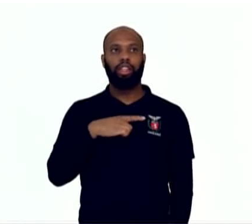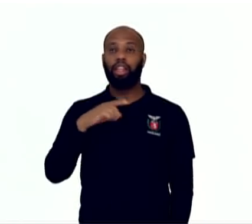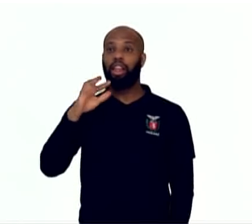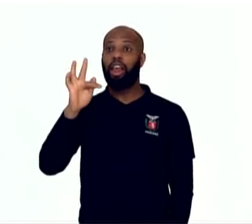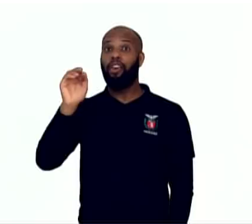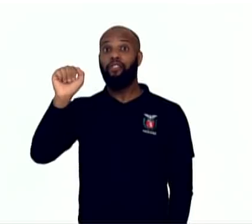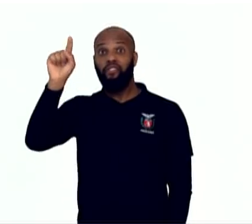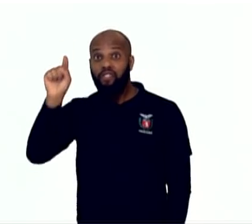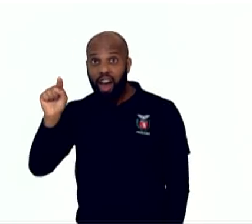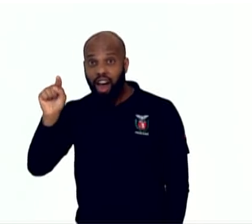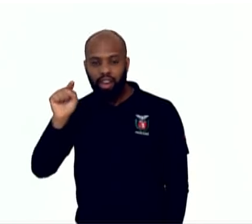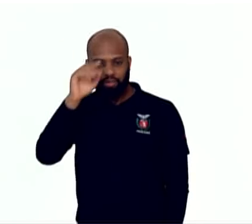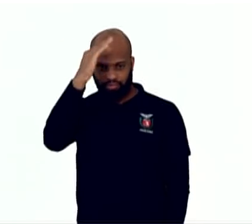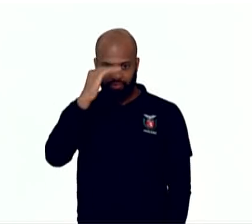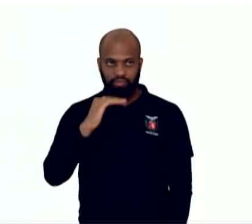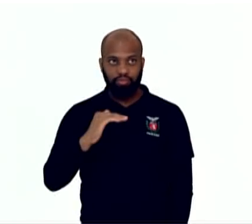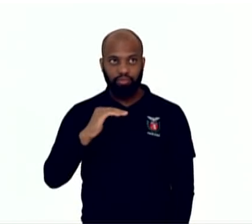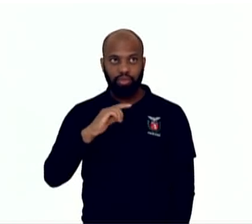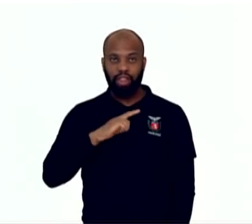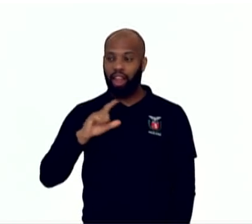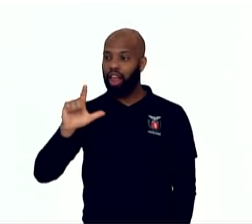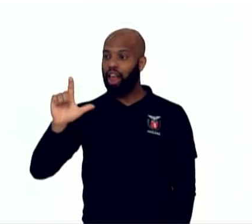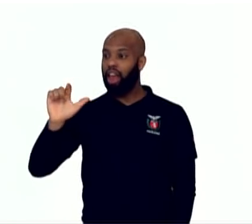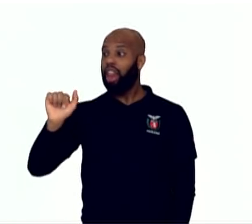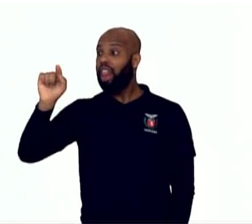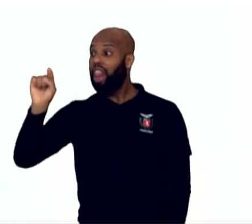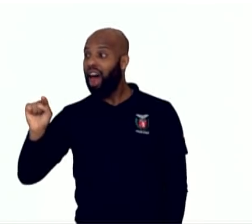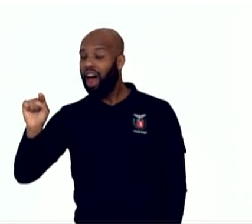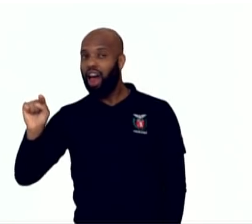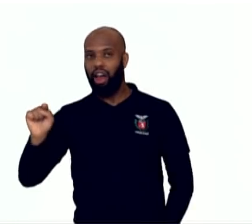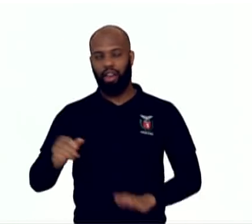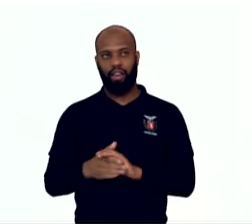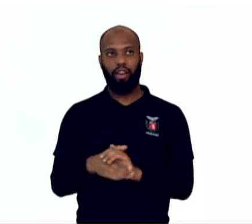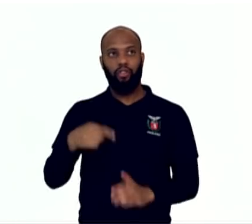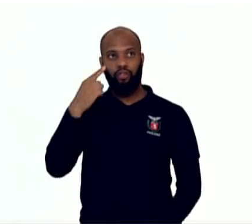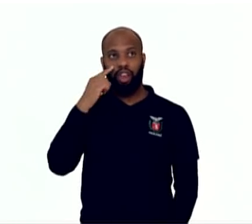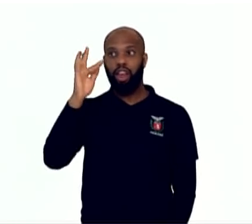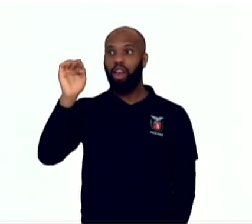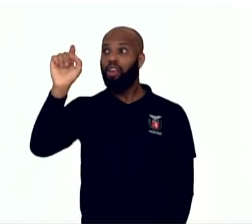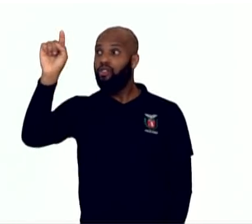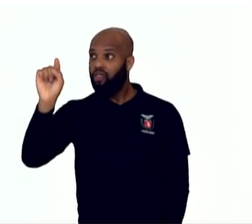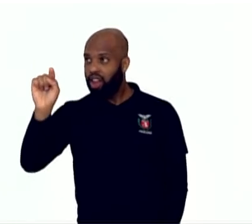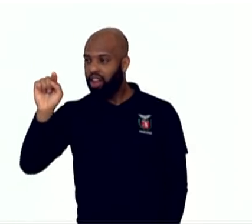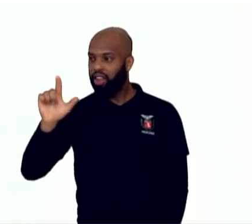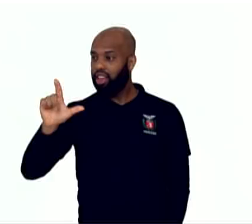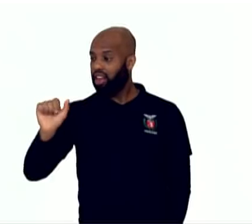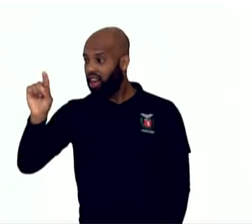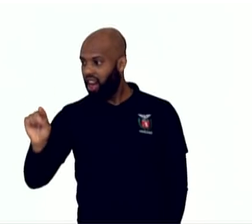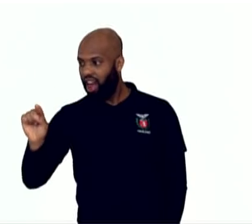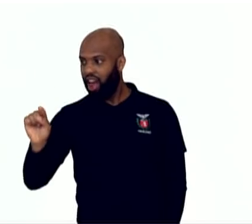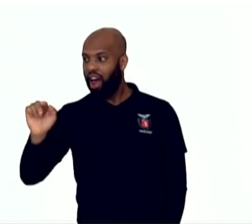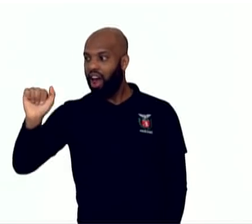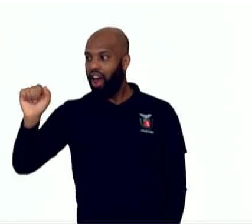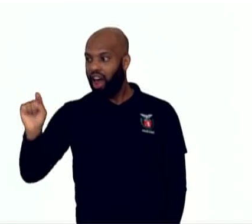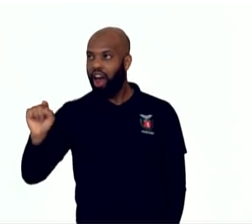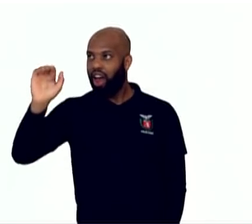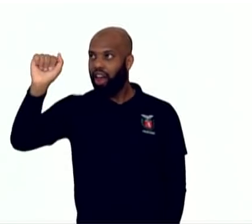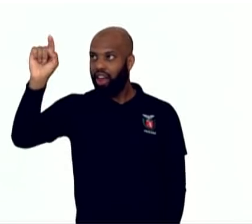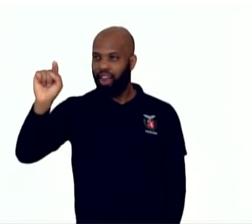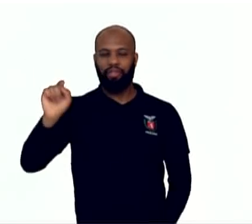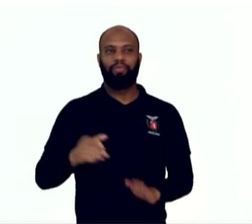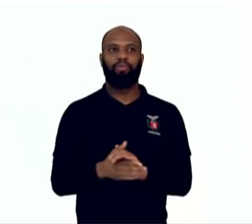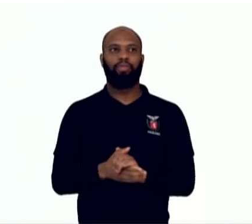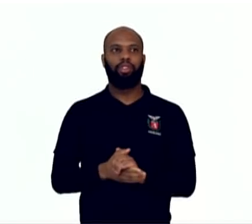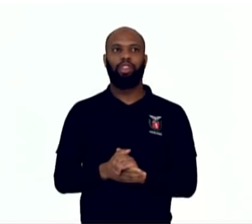nem mi nem fá, mas inclina o corpo para cá e para lá, ó, o som final. Fá, lá.